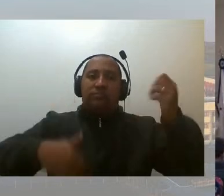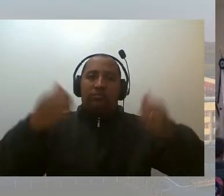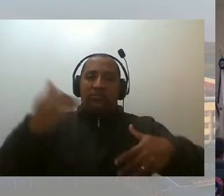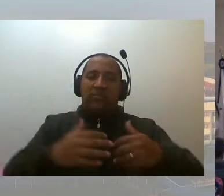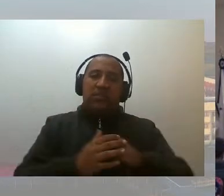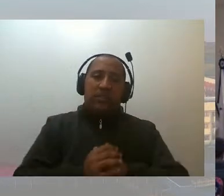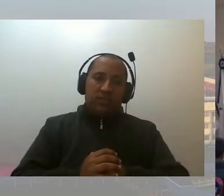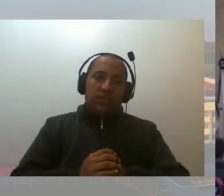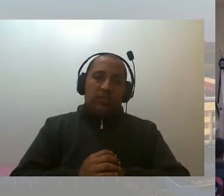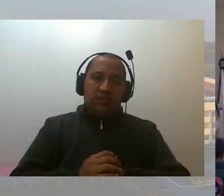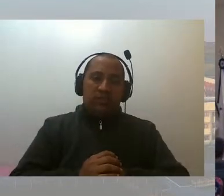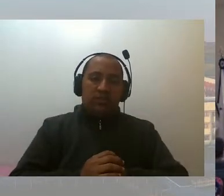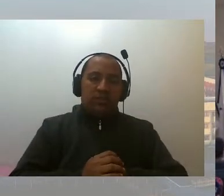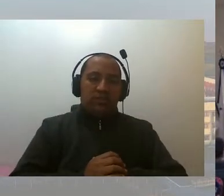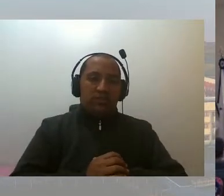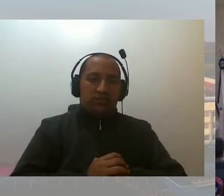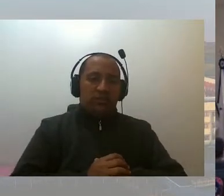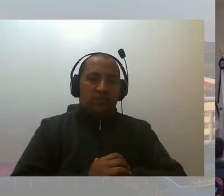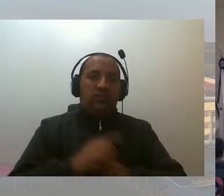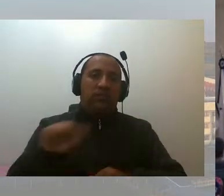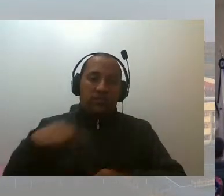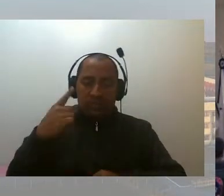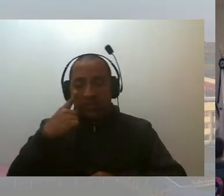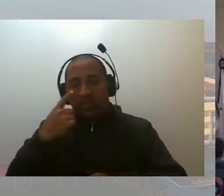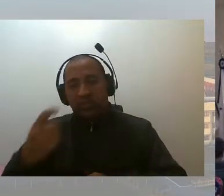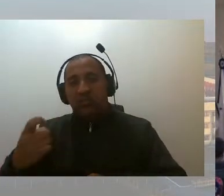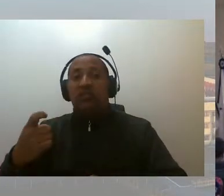Enfim, né, é um assunto que nos interessa